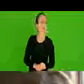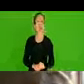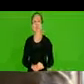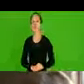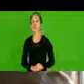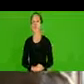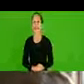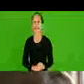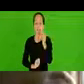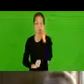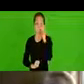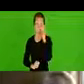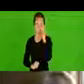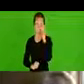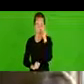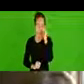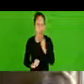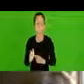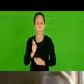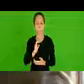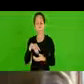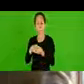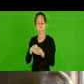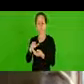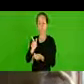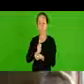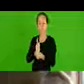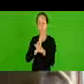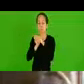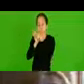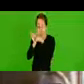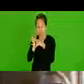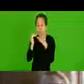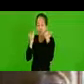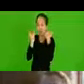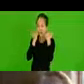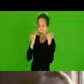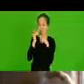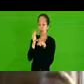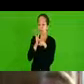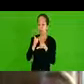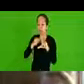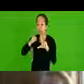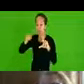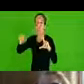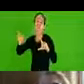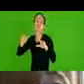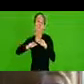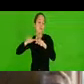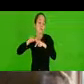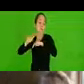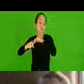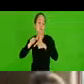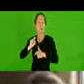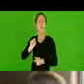precisa trazer mais pesquisas estatísticas, mais dados estatísticos, mais trabalhar com surveys